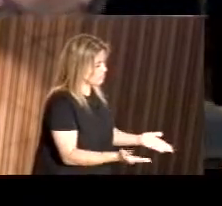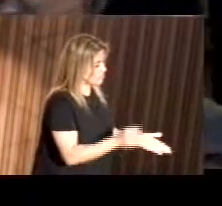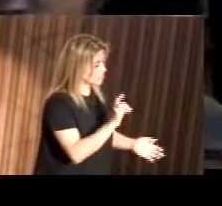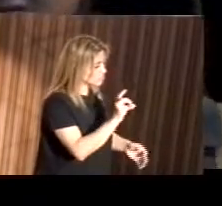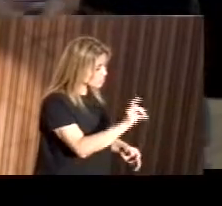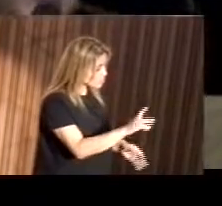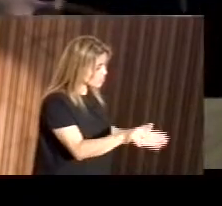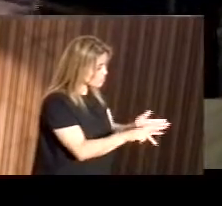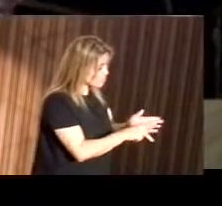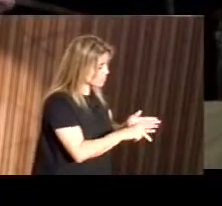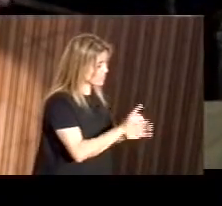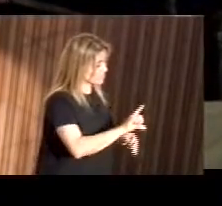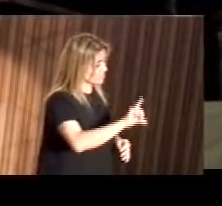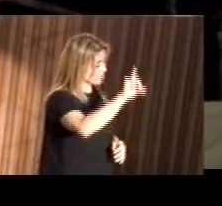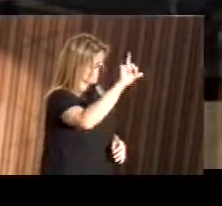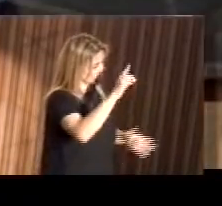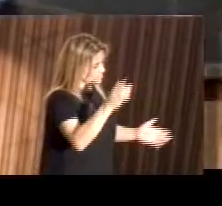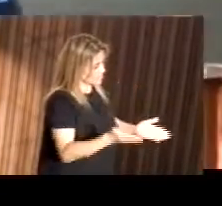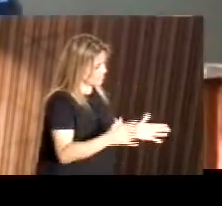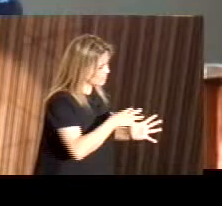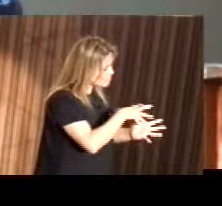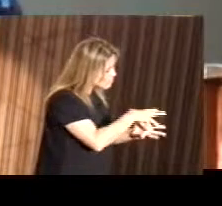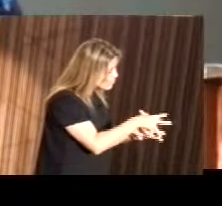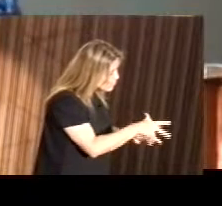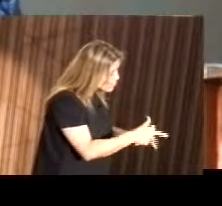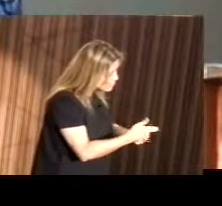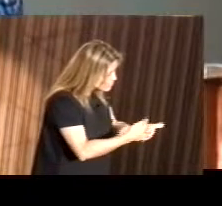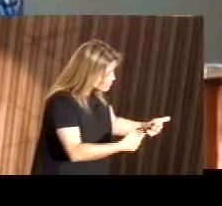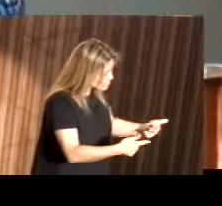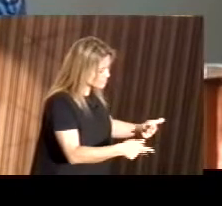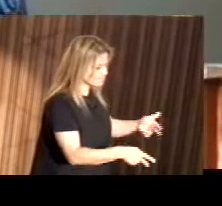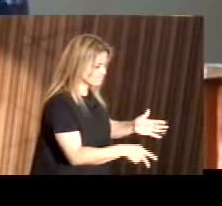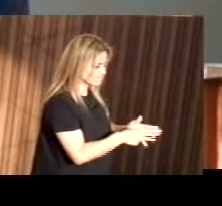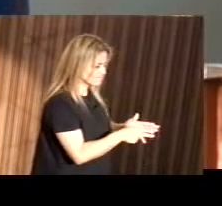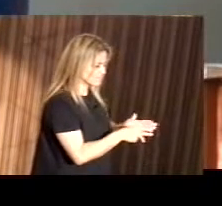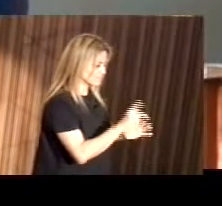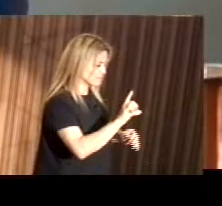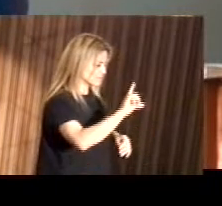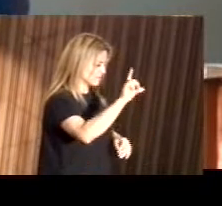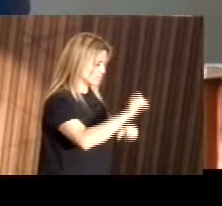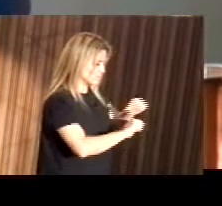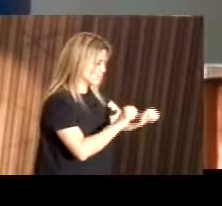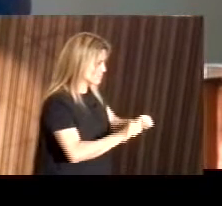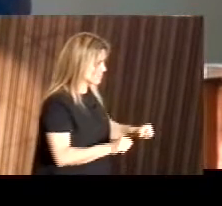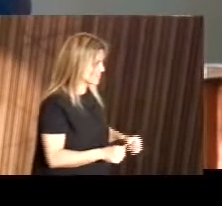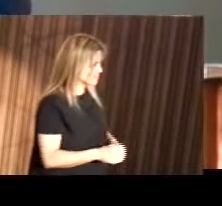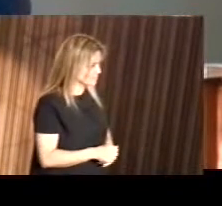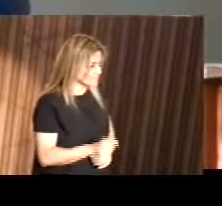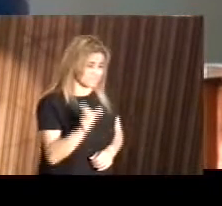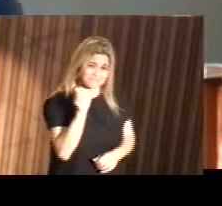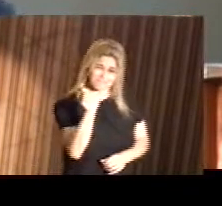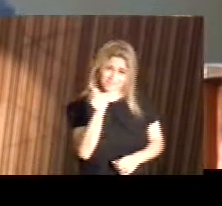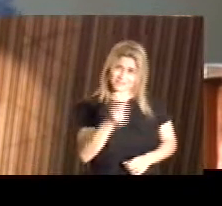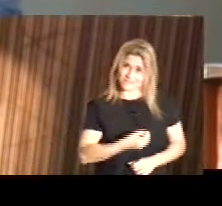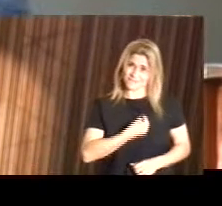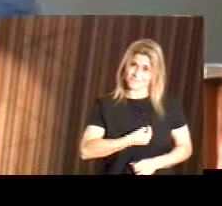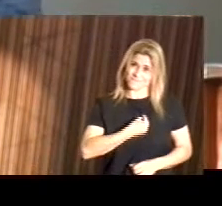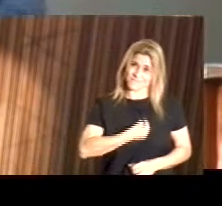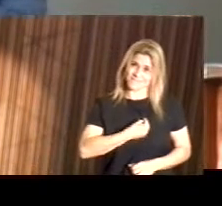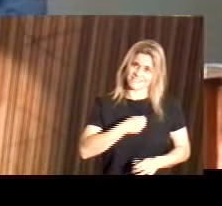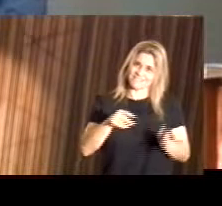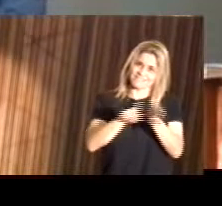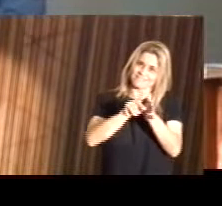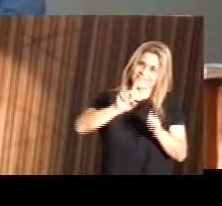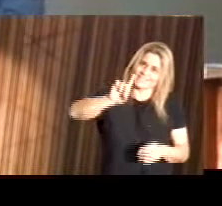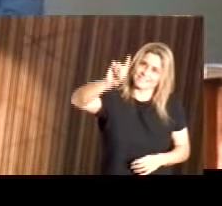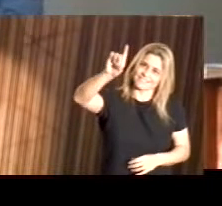valor da verdade cristã, que não é uma ideologia, é a palavra viva de Deus, eterna, que vai